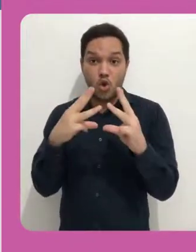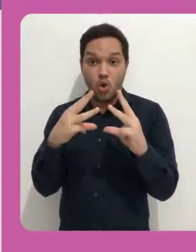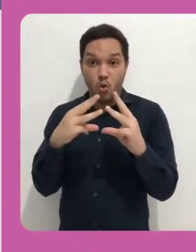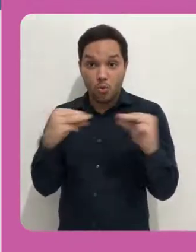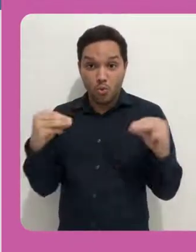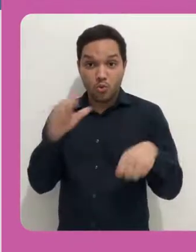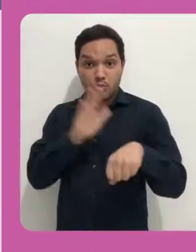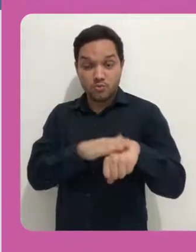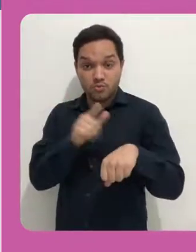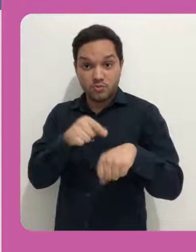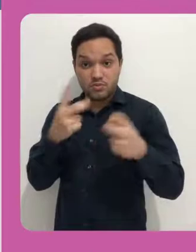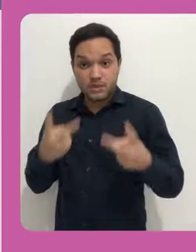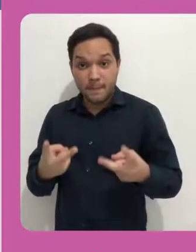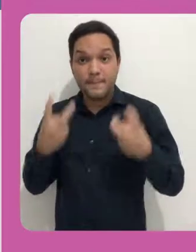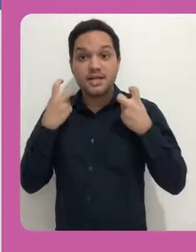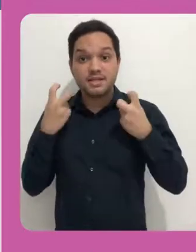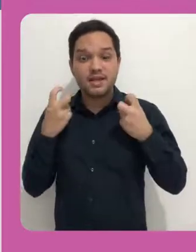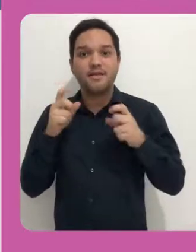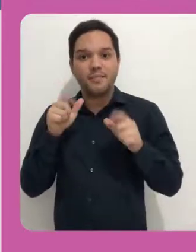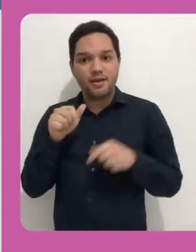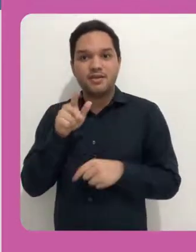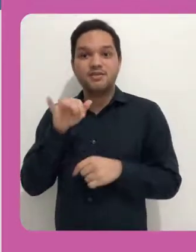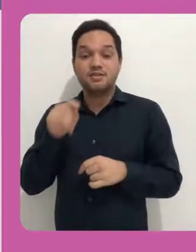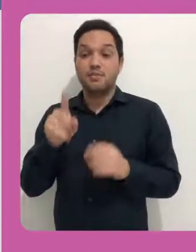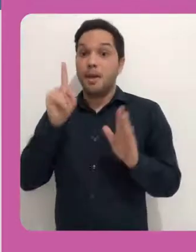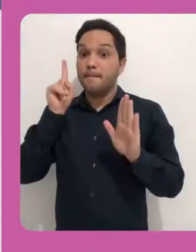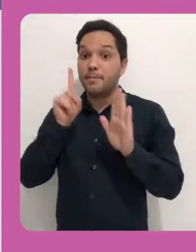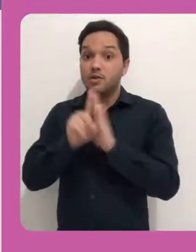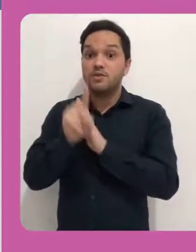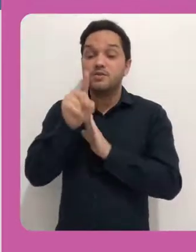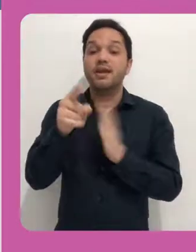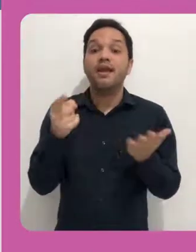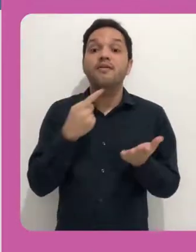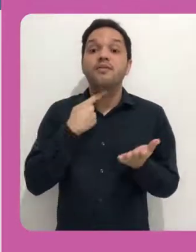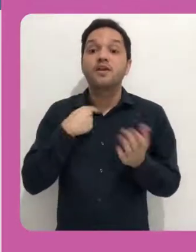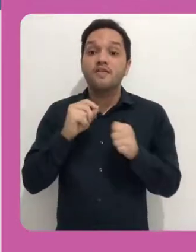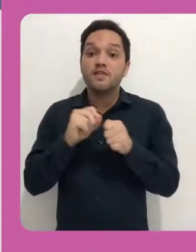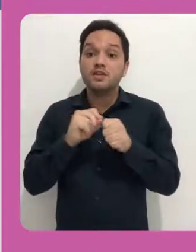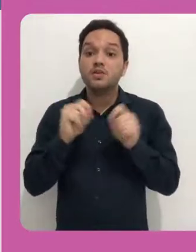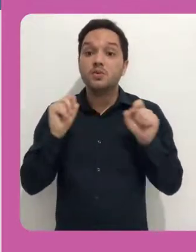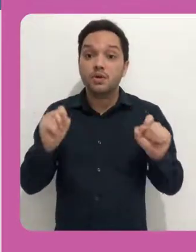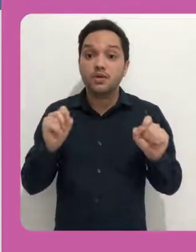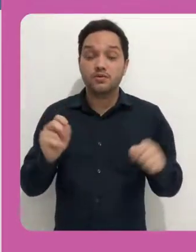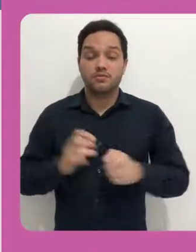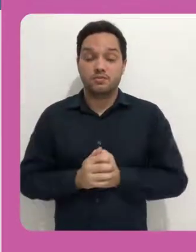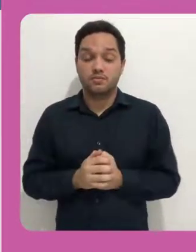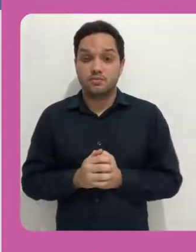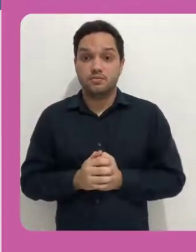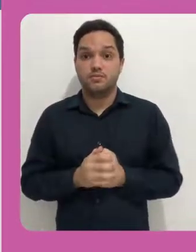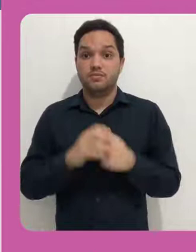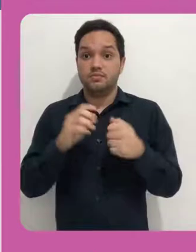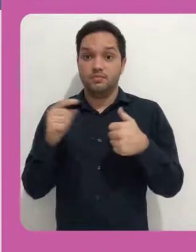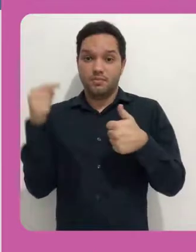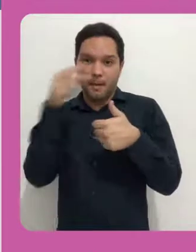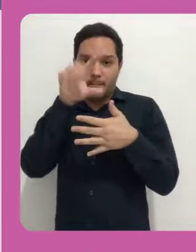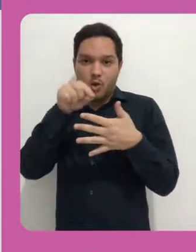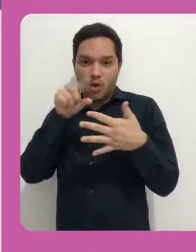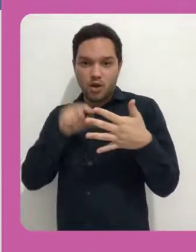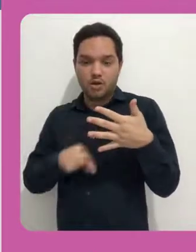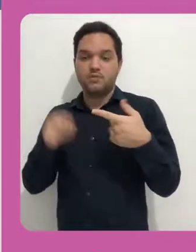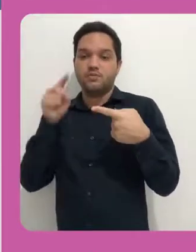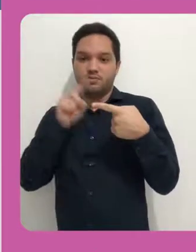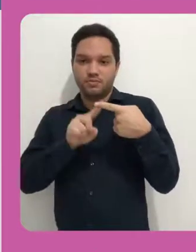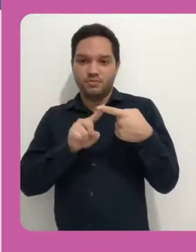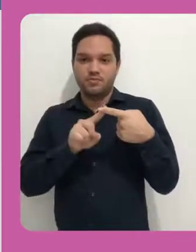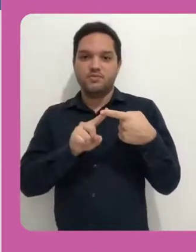arquivo. A primeira opção é descompactar os arquivos que estão dentro desse ponto zip e criar a